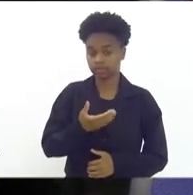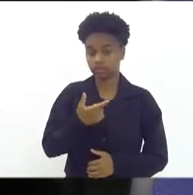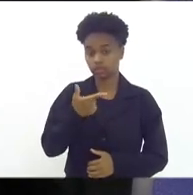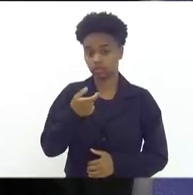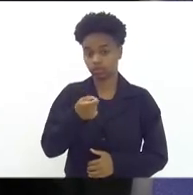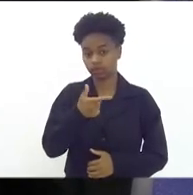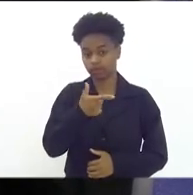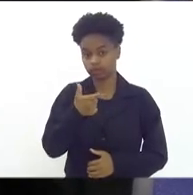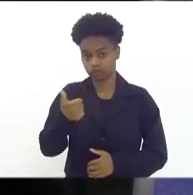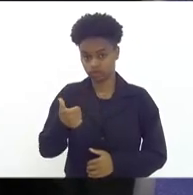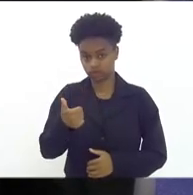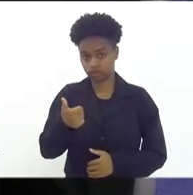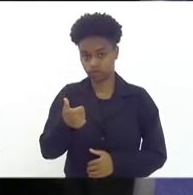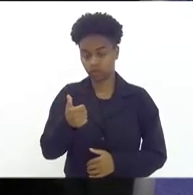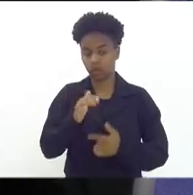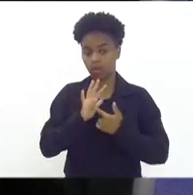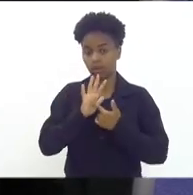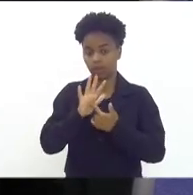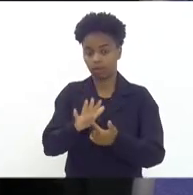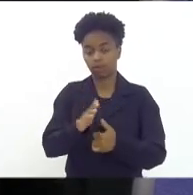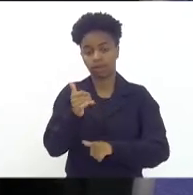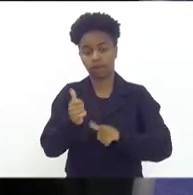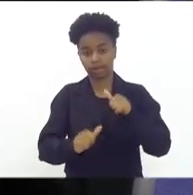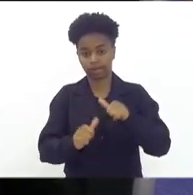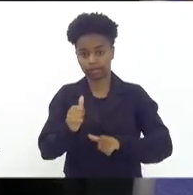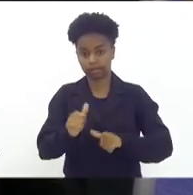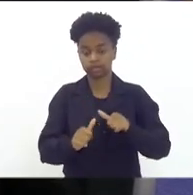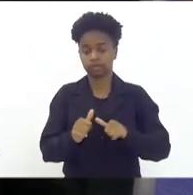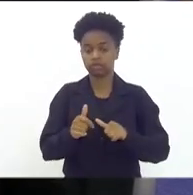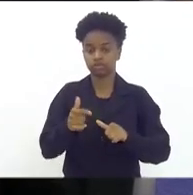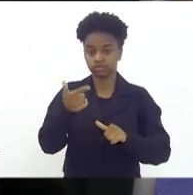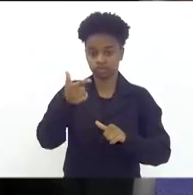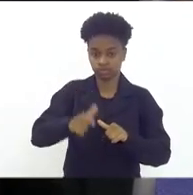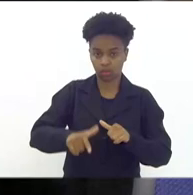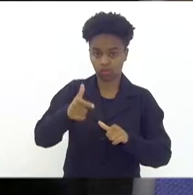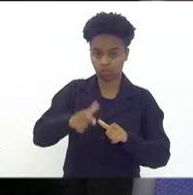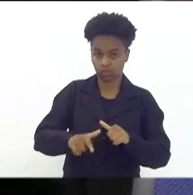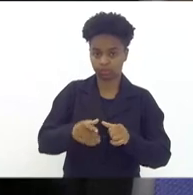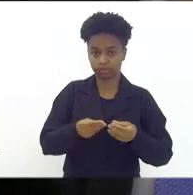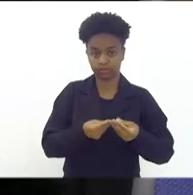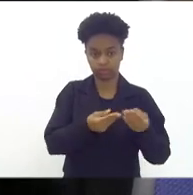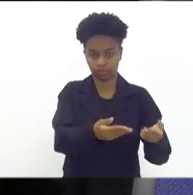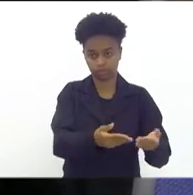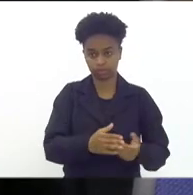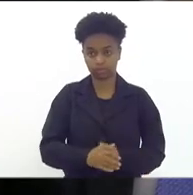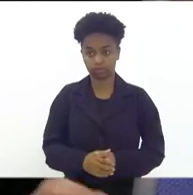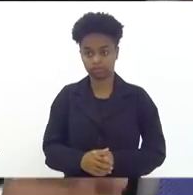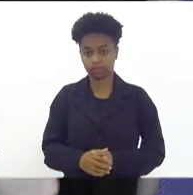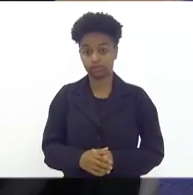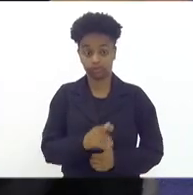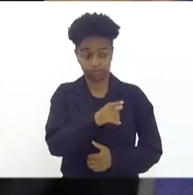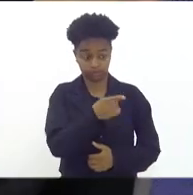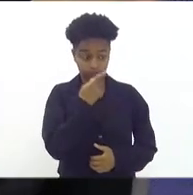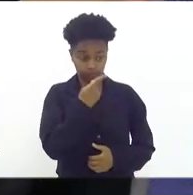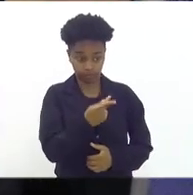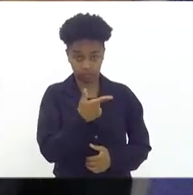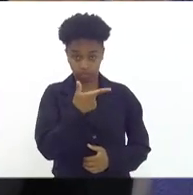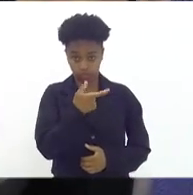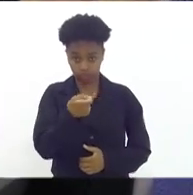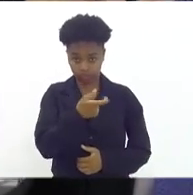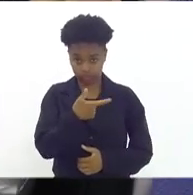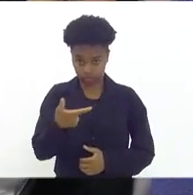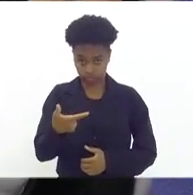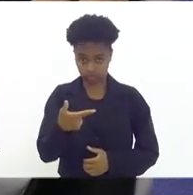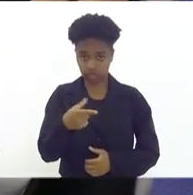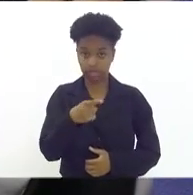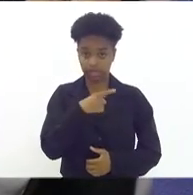2021 apresentação de revisão retificada a agência vossa excelência apontou comigo que desde 2022